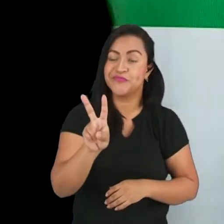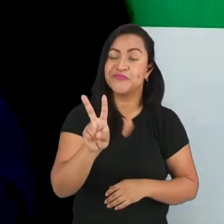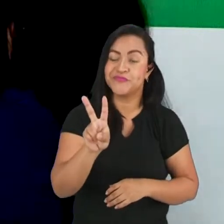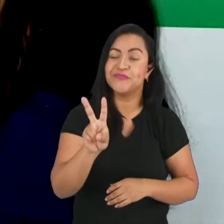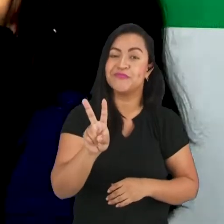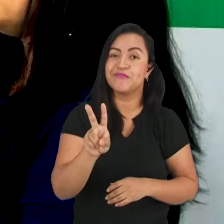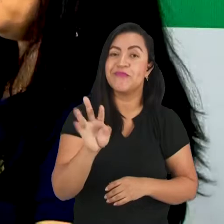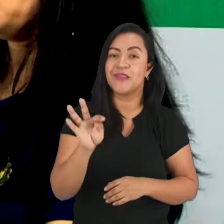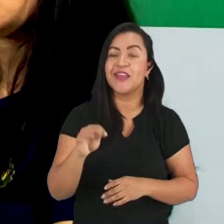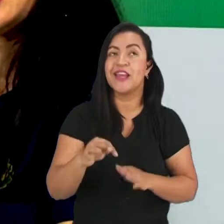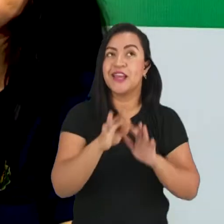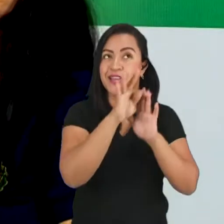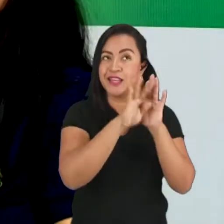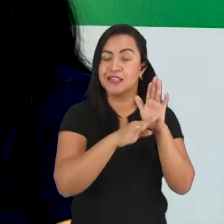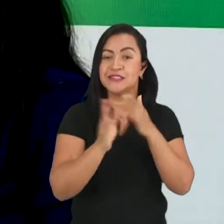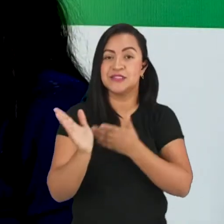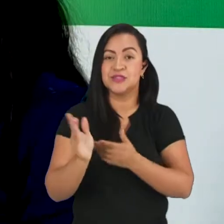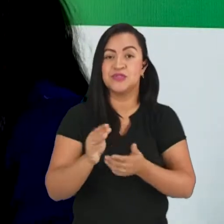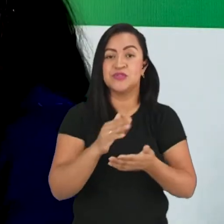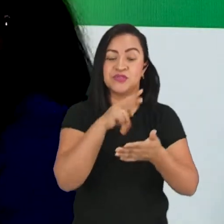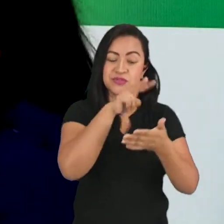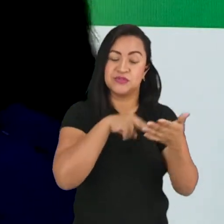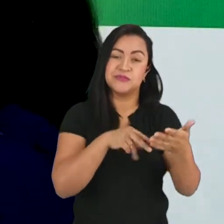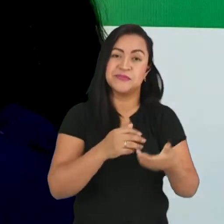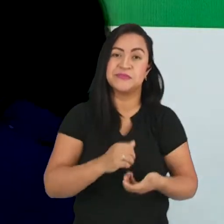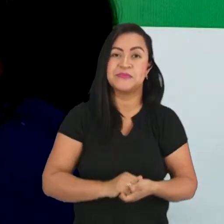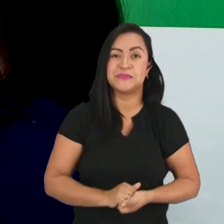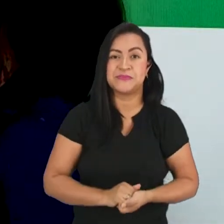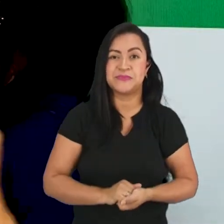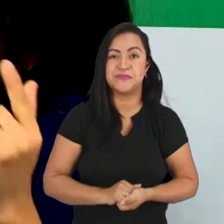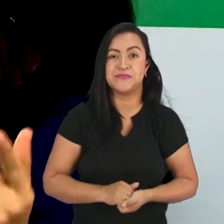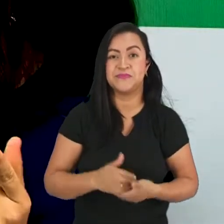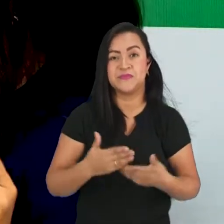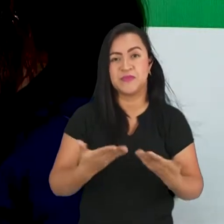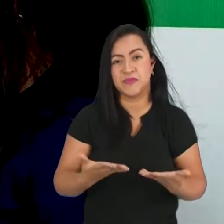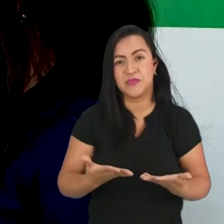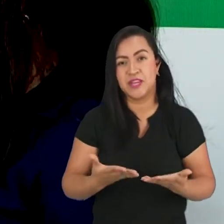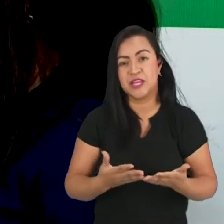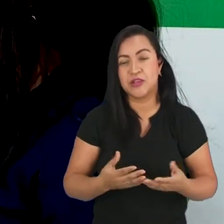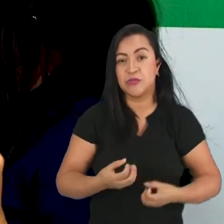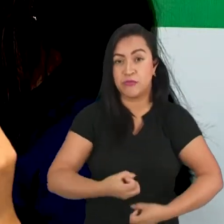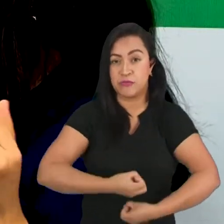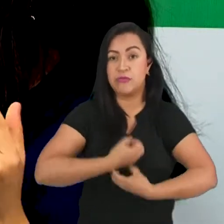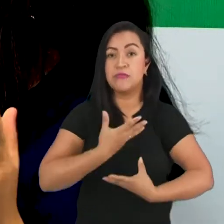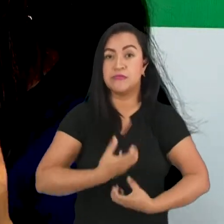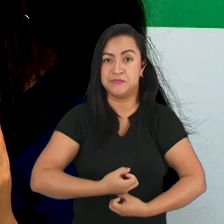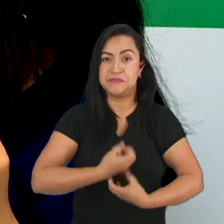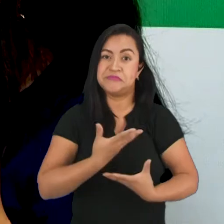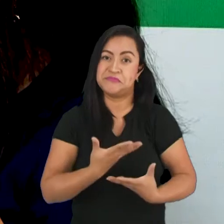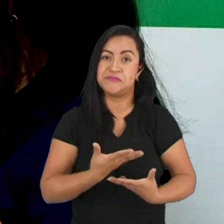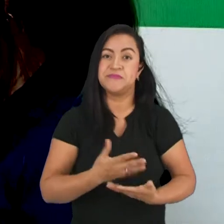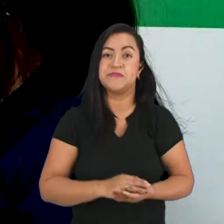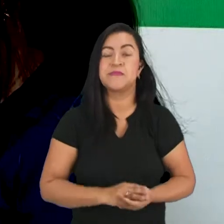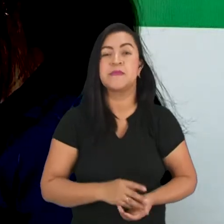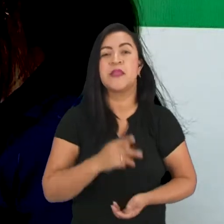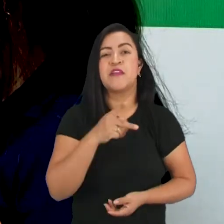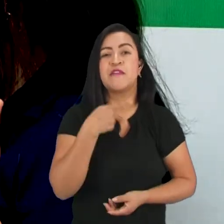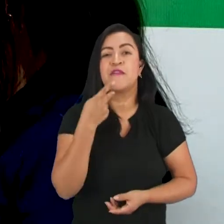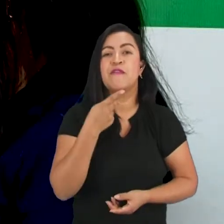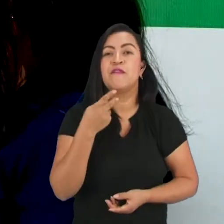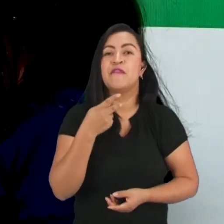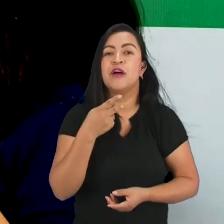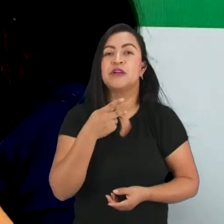2, que é esse que nós acabamos de ler, ok? Não está dizendo que é um poema, ele diz que as coisas de